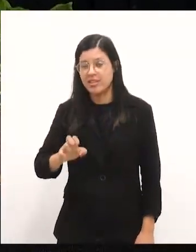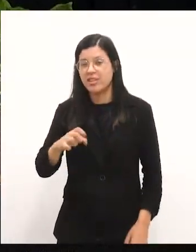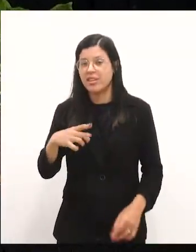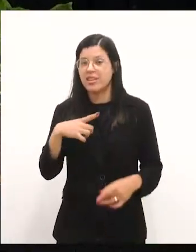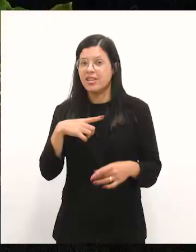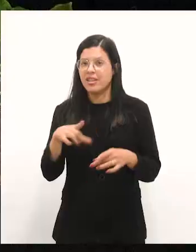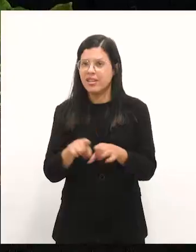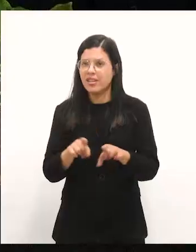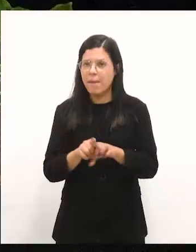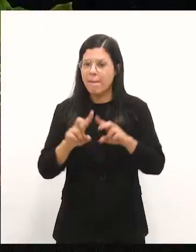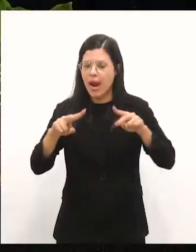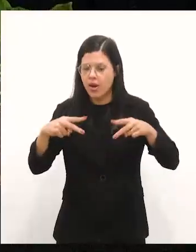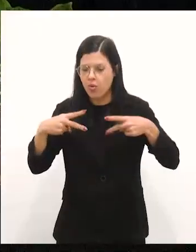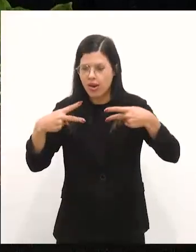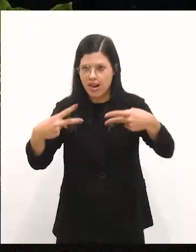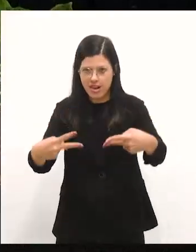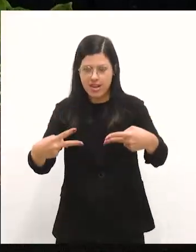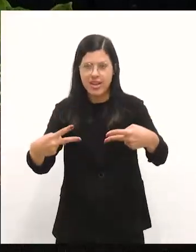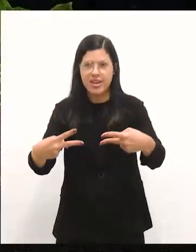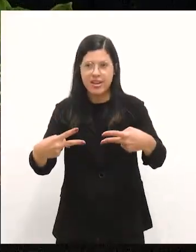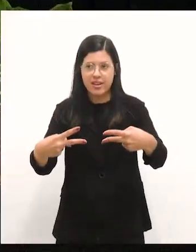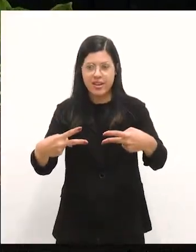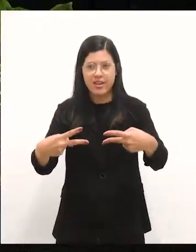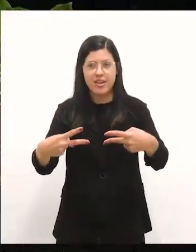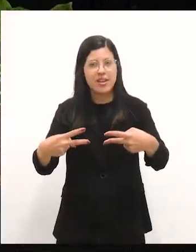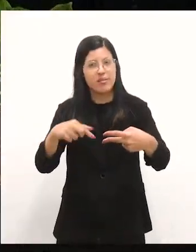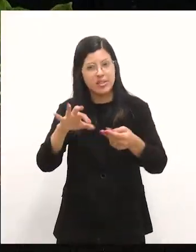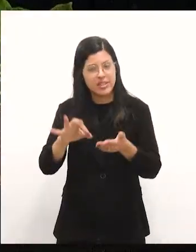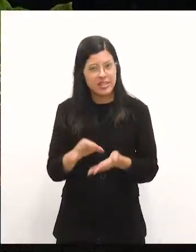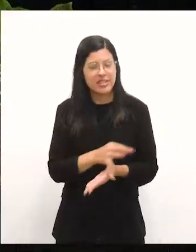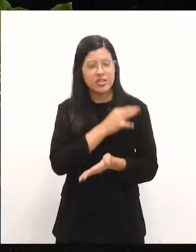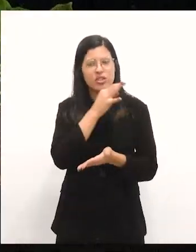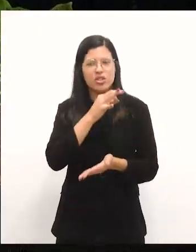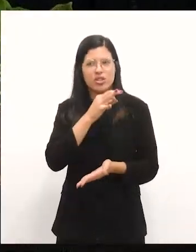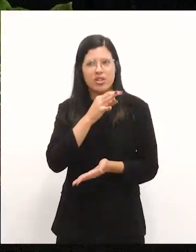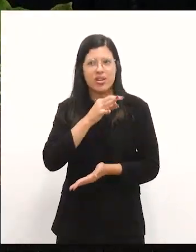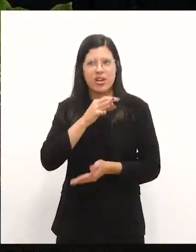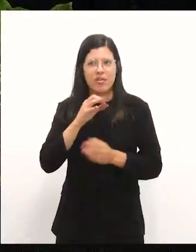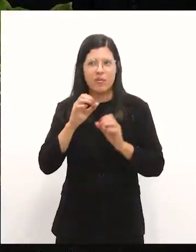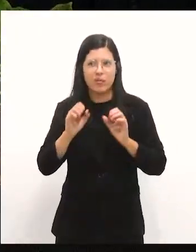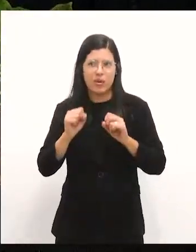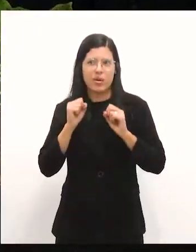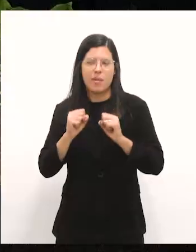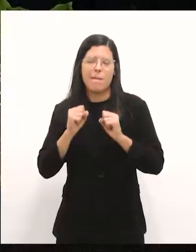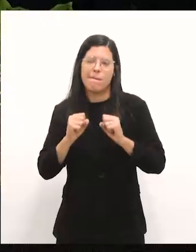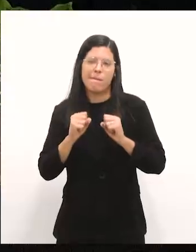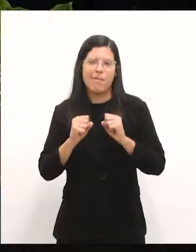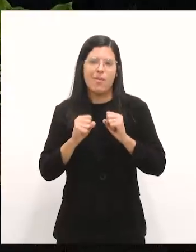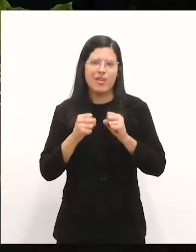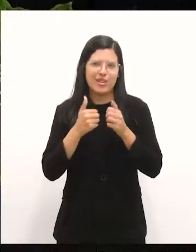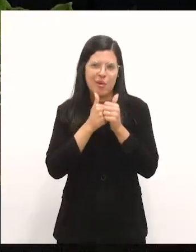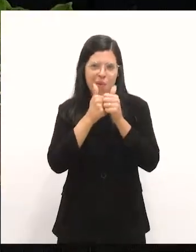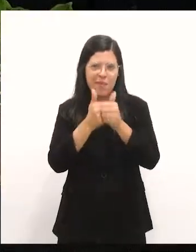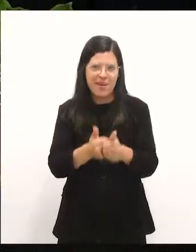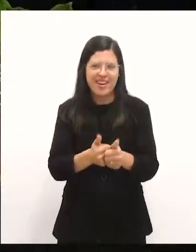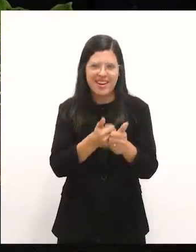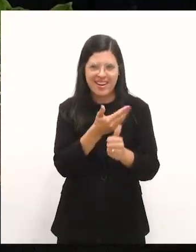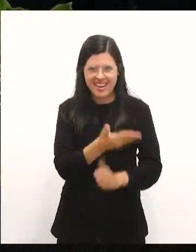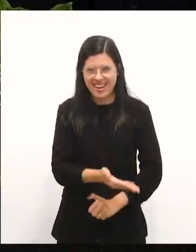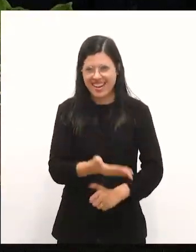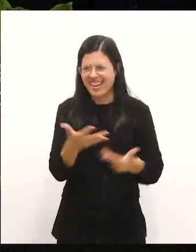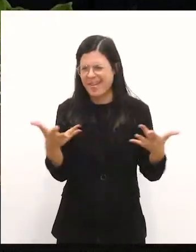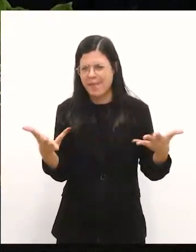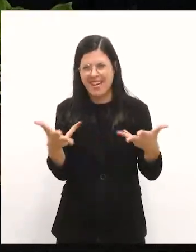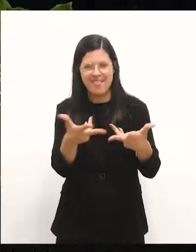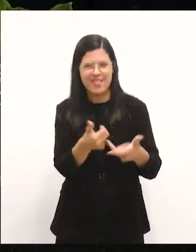tem o link da Simpla e você se inscreve e pode ouvir um pouco mais do Alexandre, que